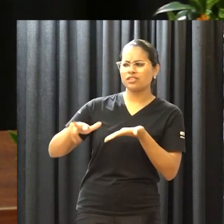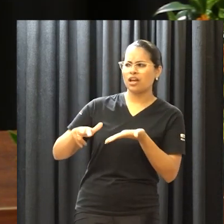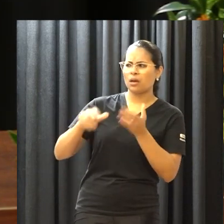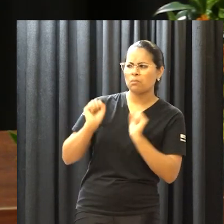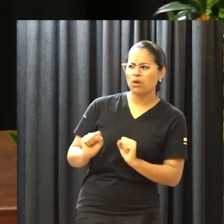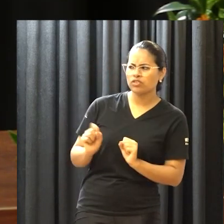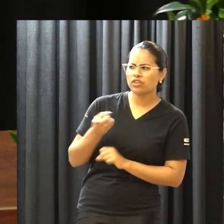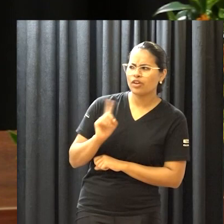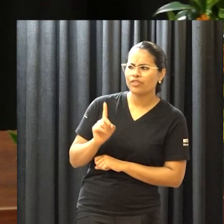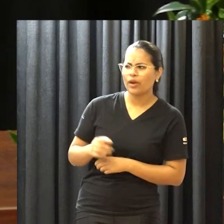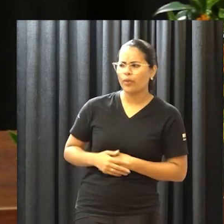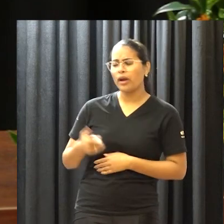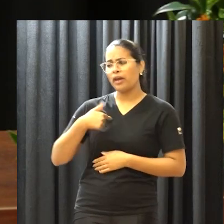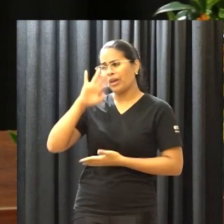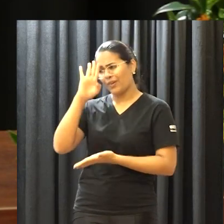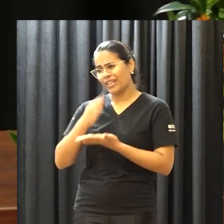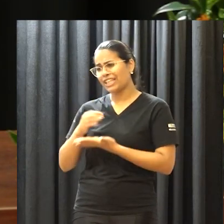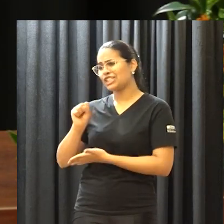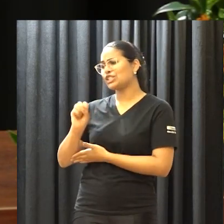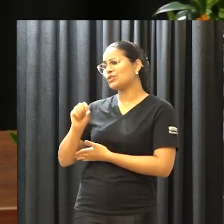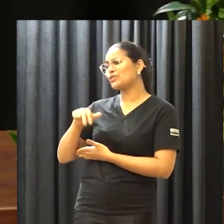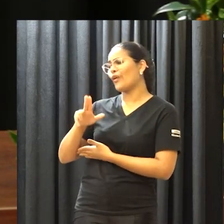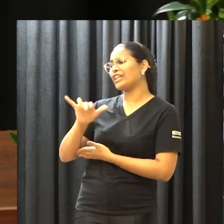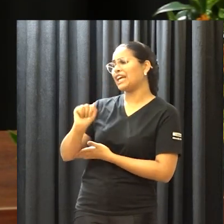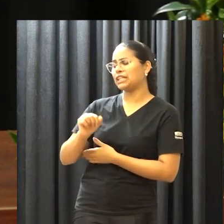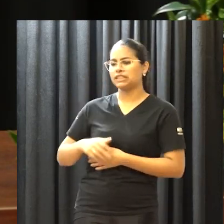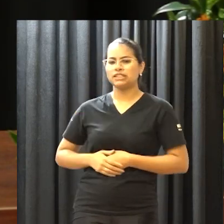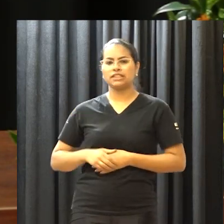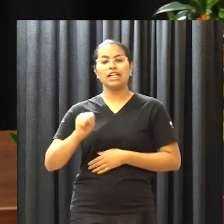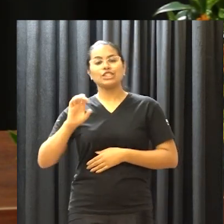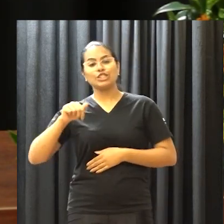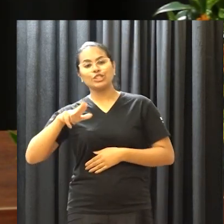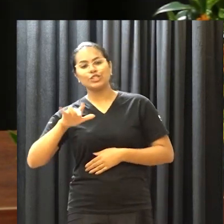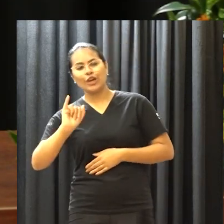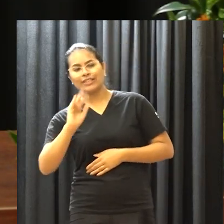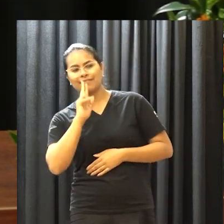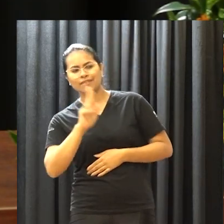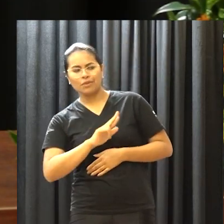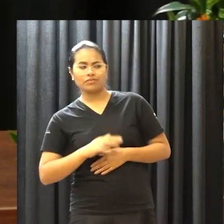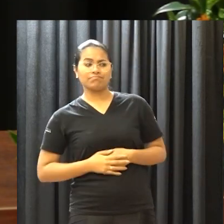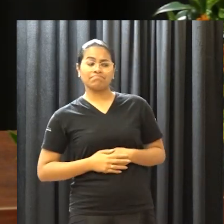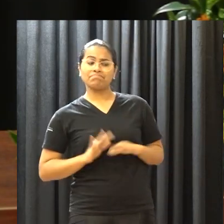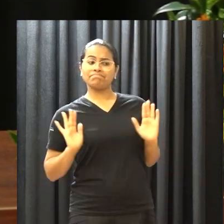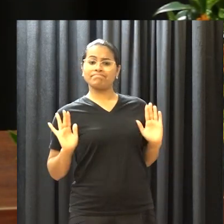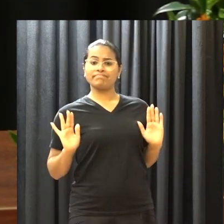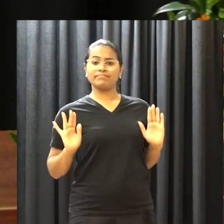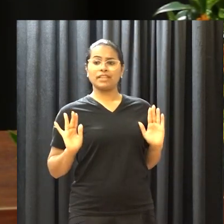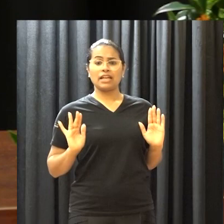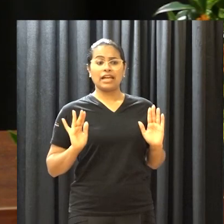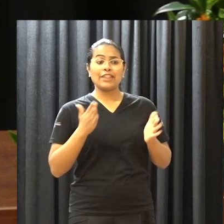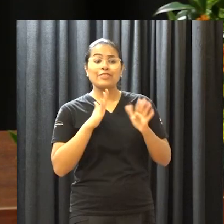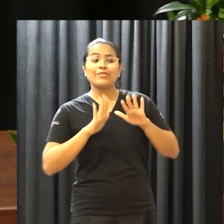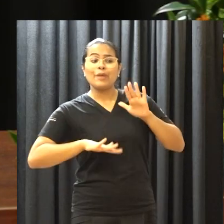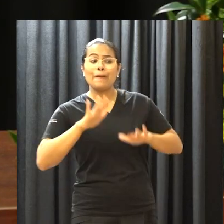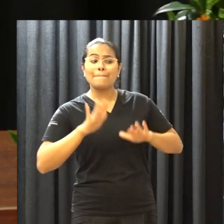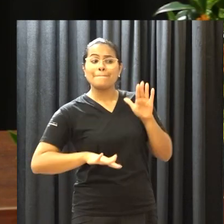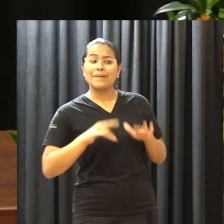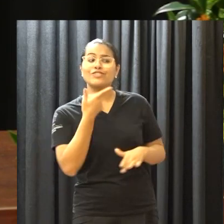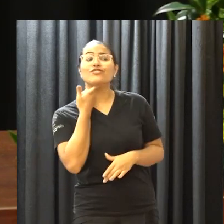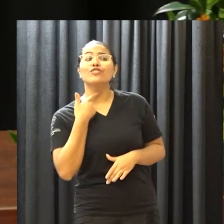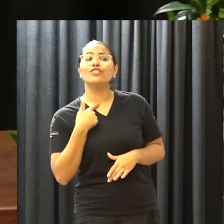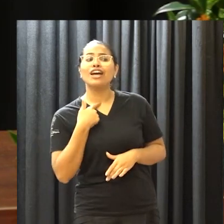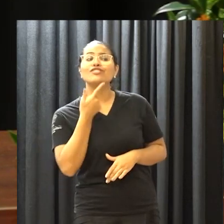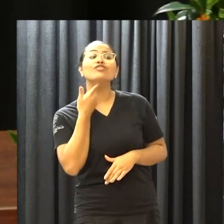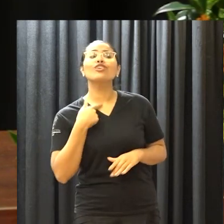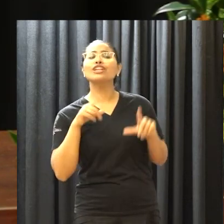Eu acredito, né, Sônia? E Sônia responde: depende do que é a vontade. A vontade de quê? E a Maria